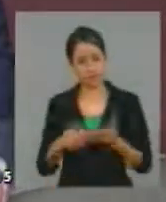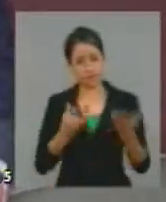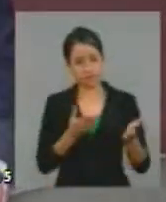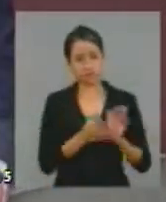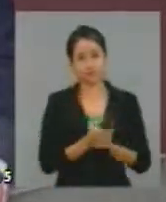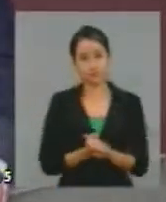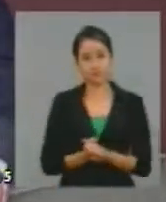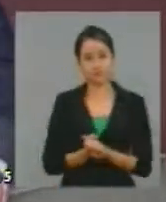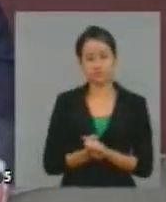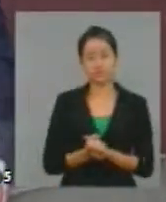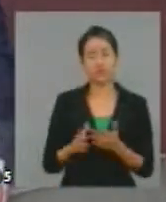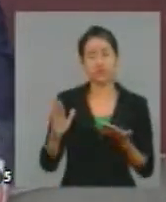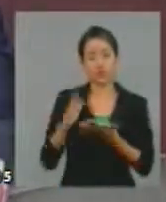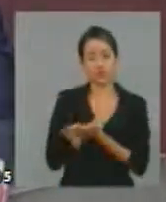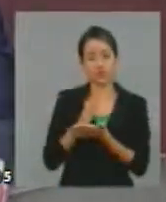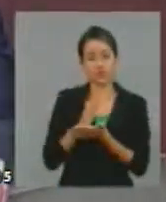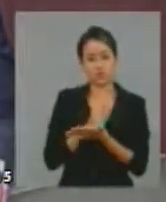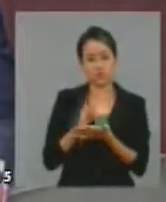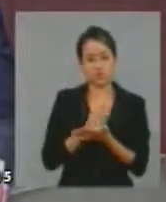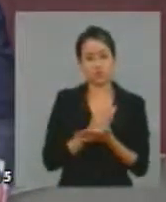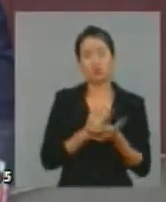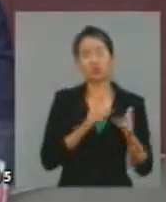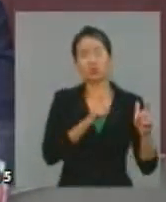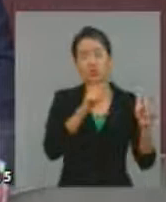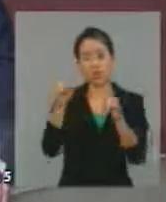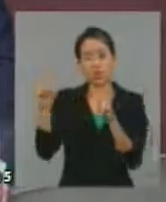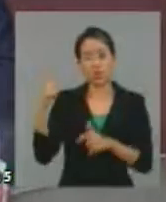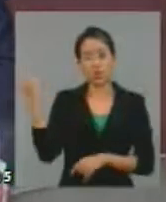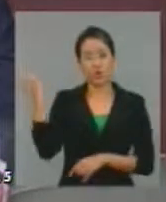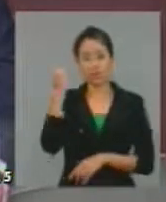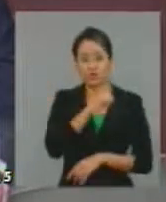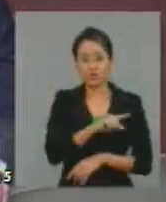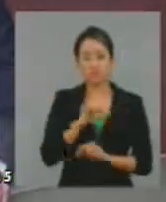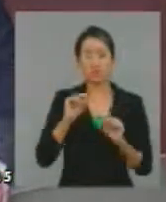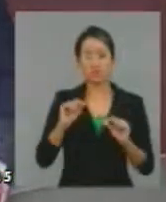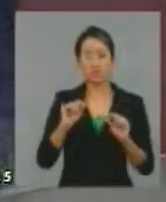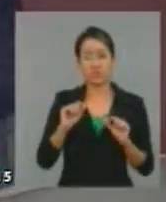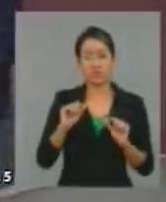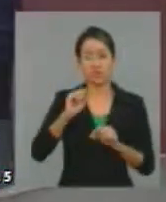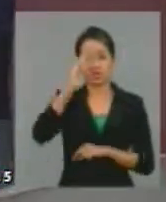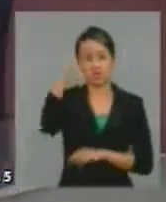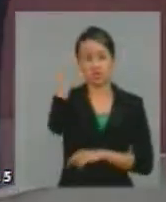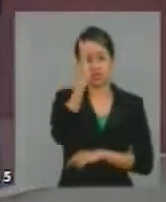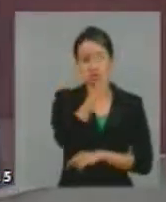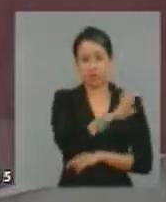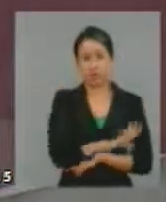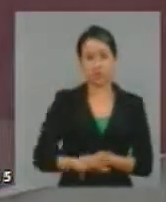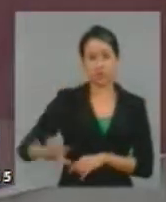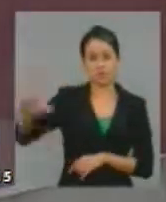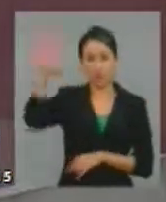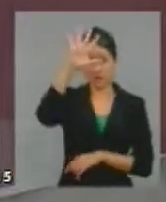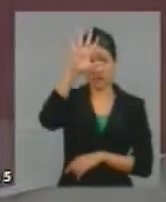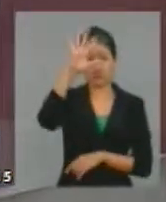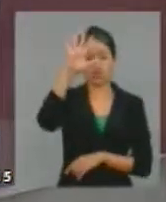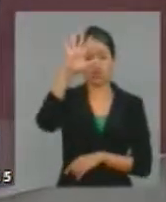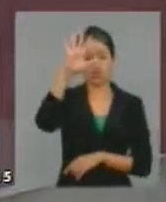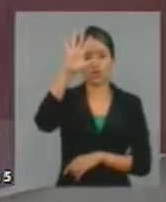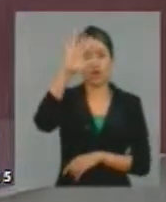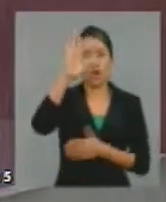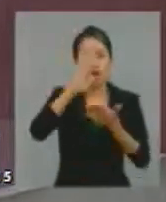que capitais que conseguiram reduzir a taxa de homicídio no Brasil foram capitais